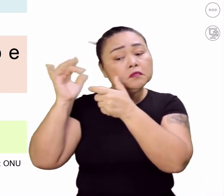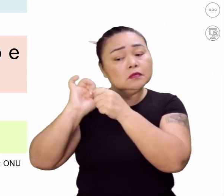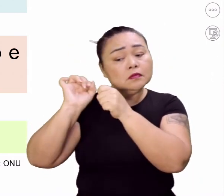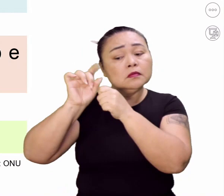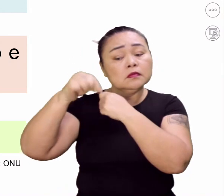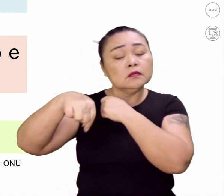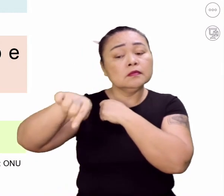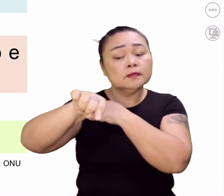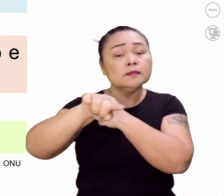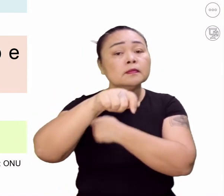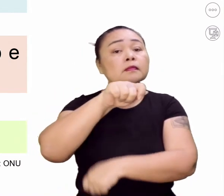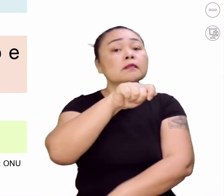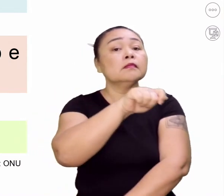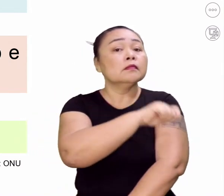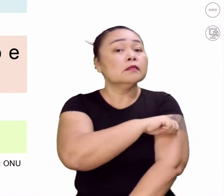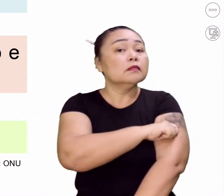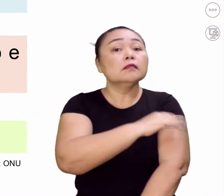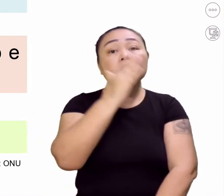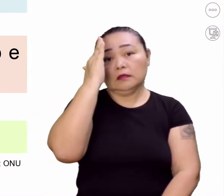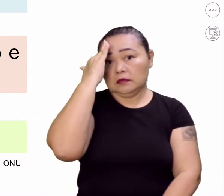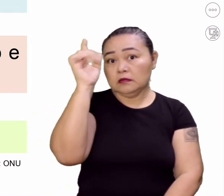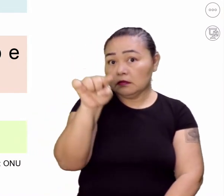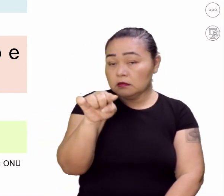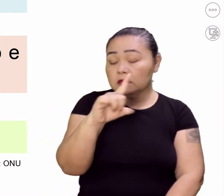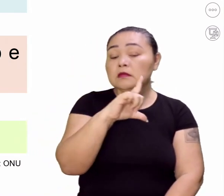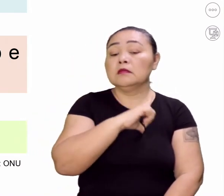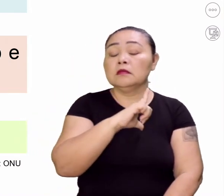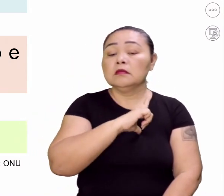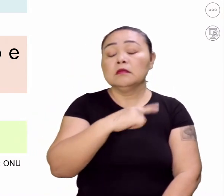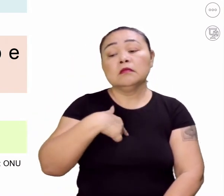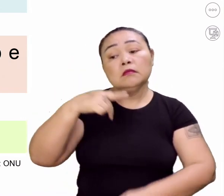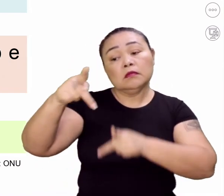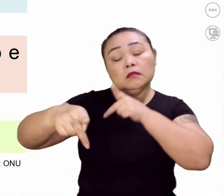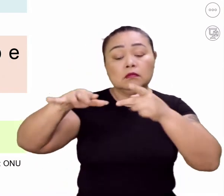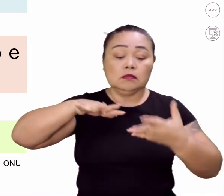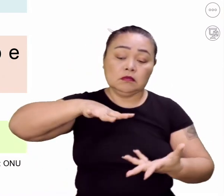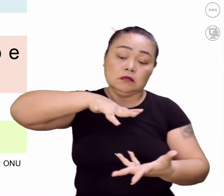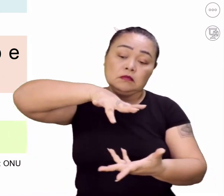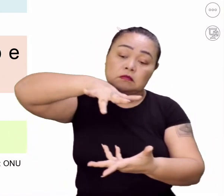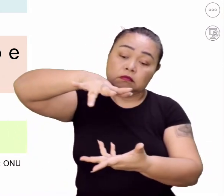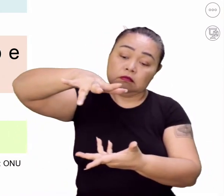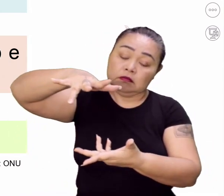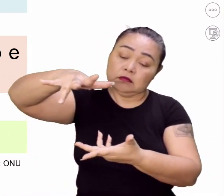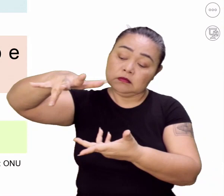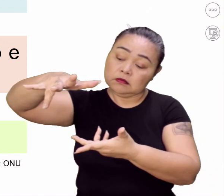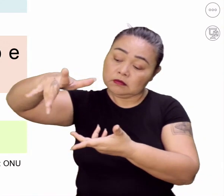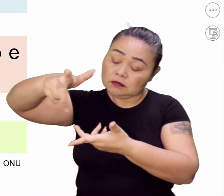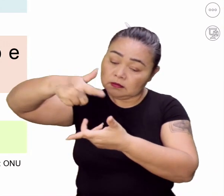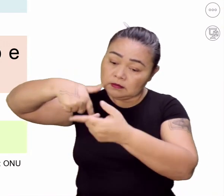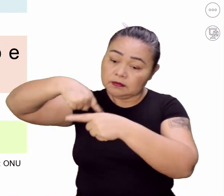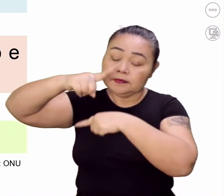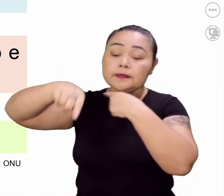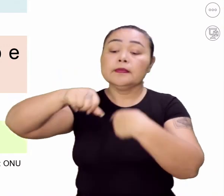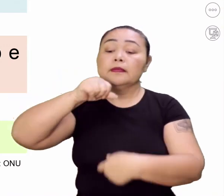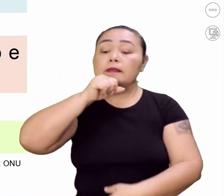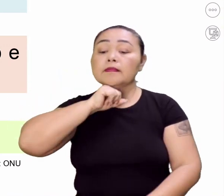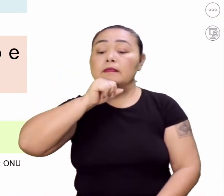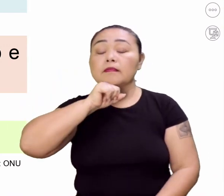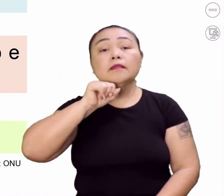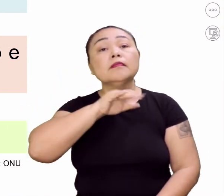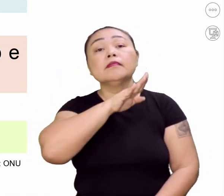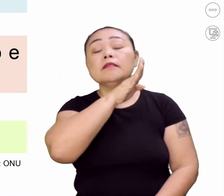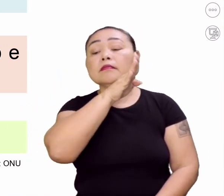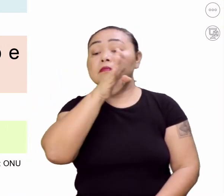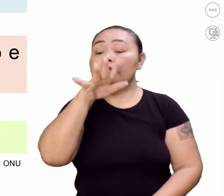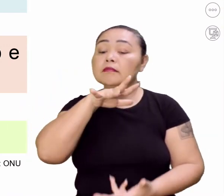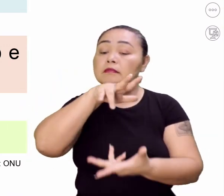aluno entender que a população mundial está envelhecendo. Exatamente. Em todo o mundo.